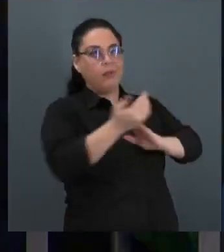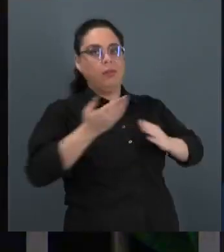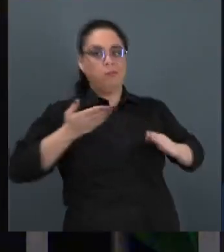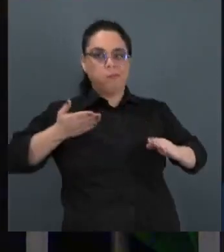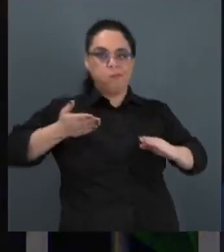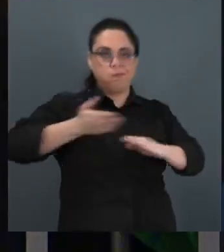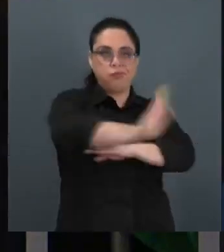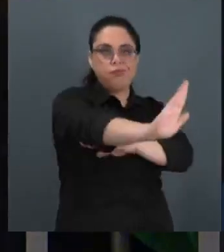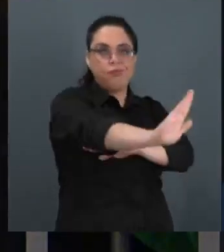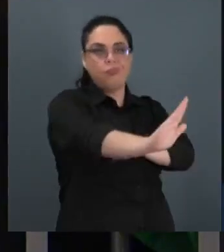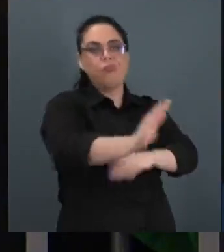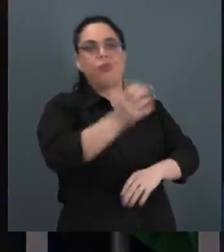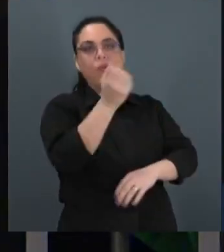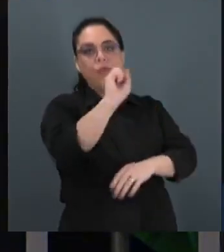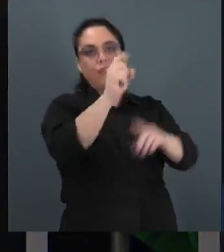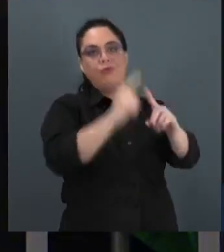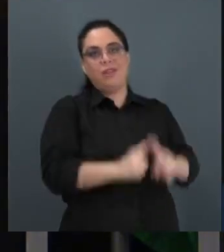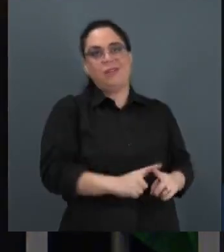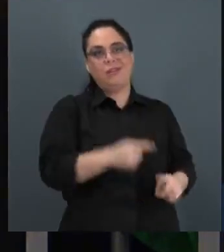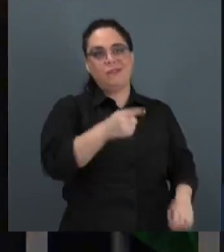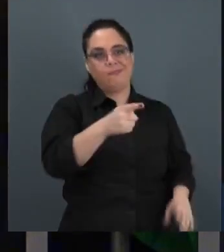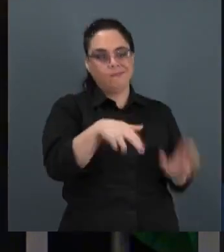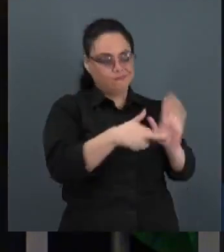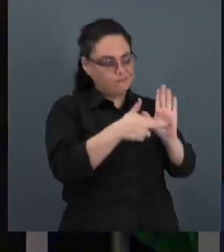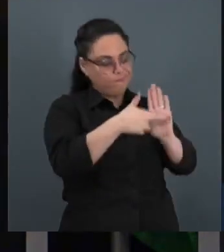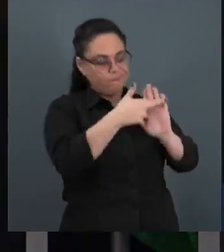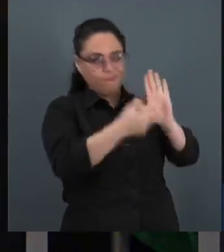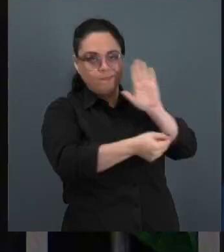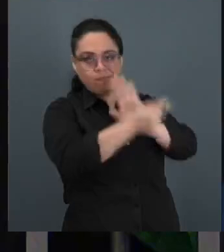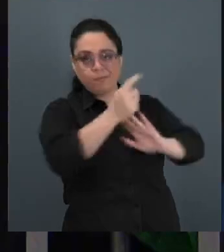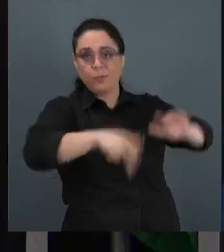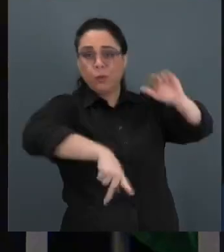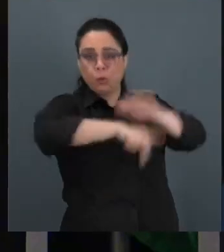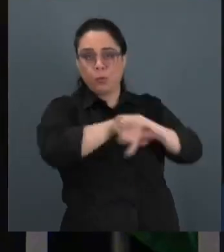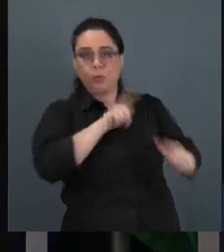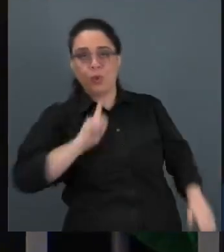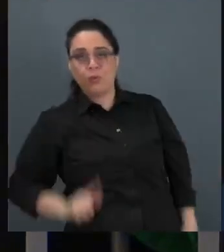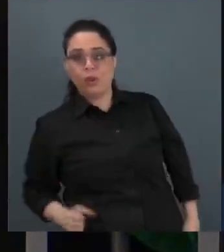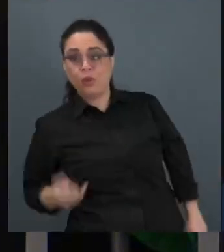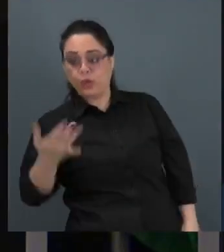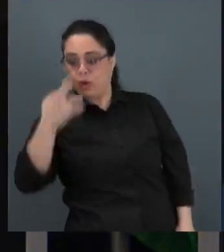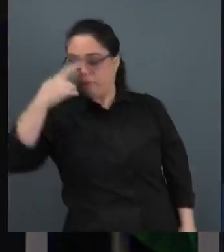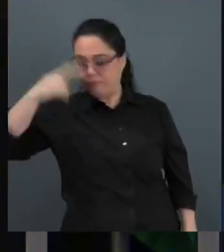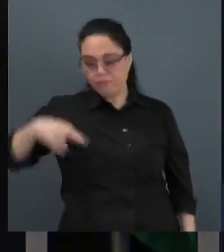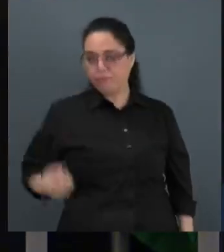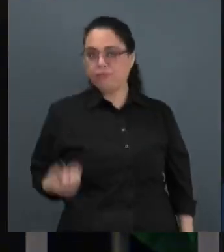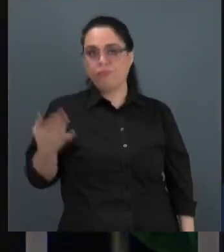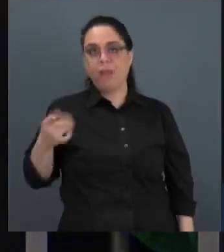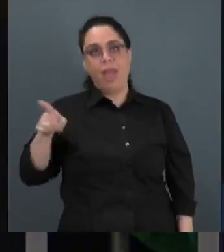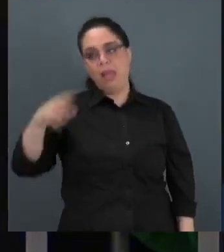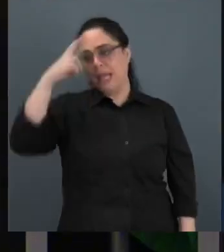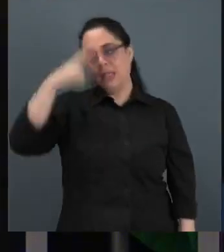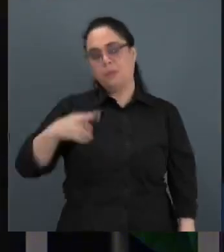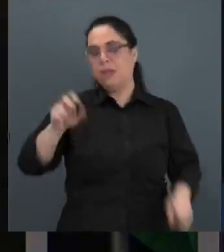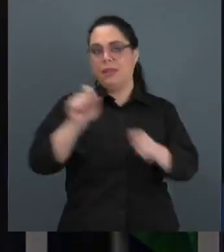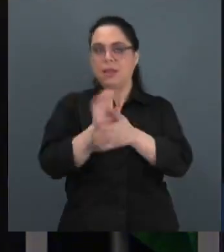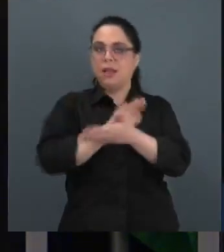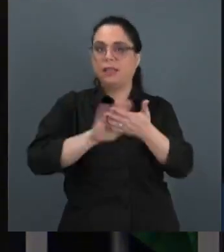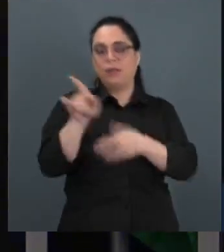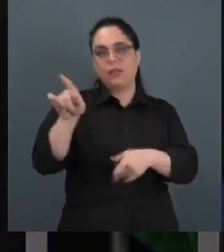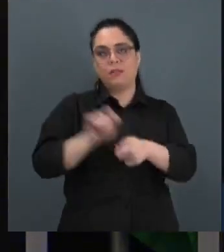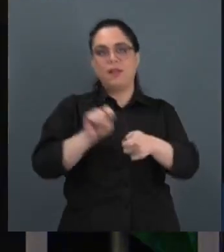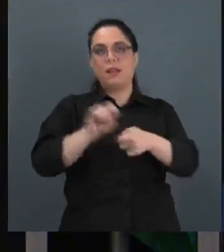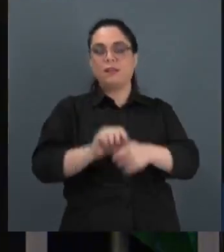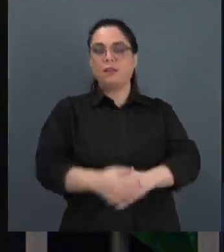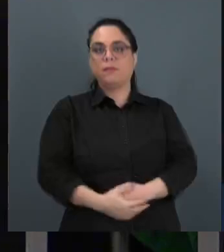passou 8 vezes depois. A regra fiscal criada por eles mesmos. Eles não respeitam nem o que fazem.